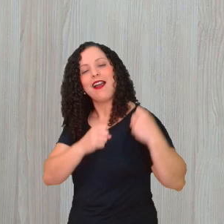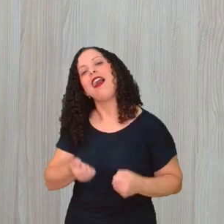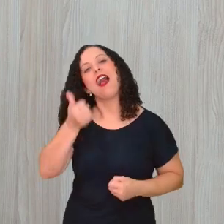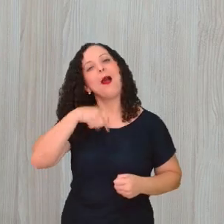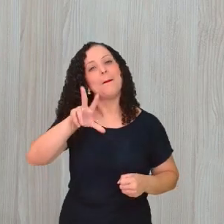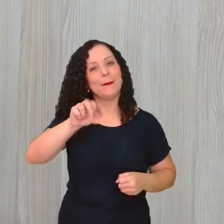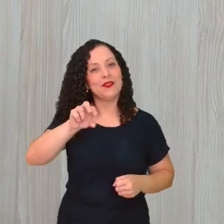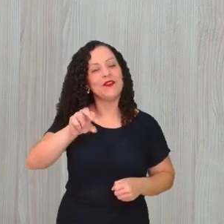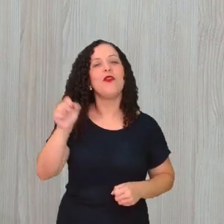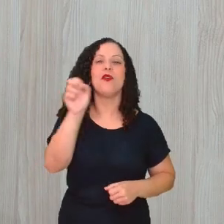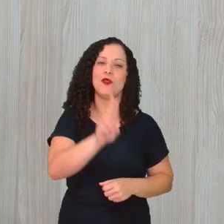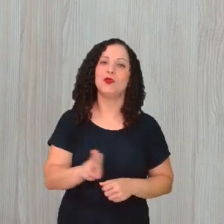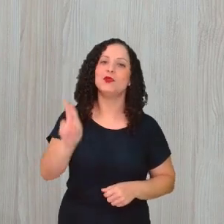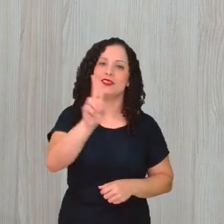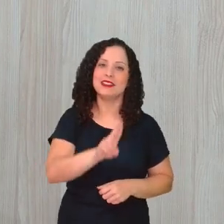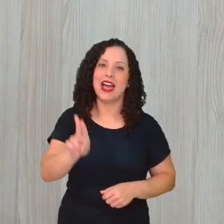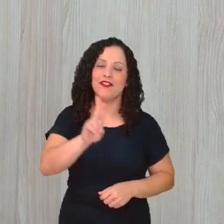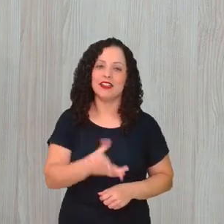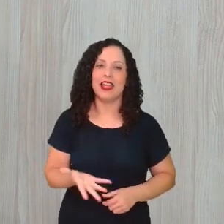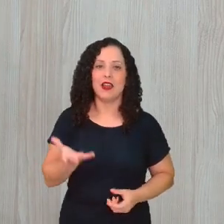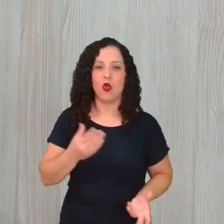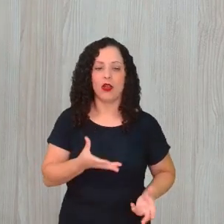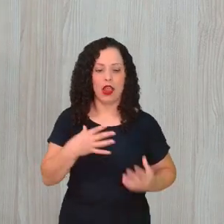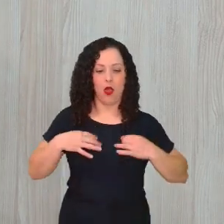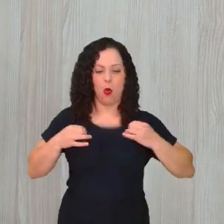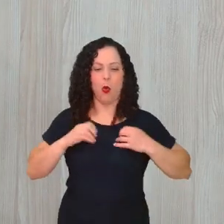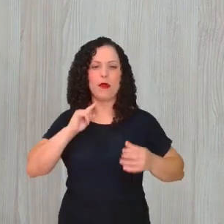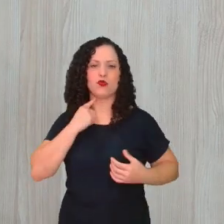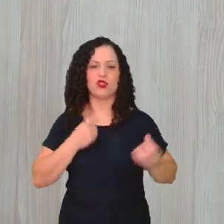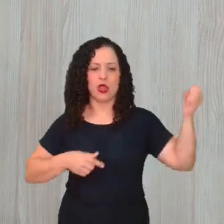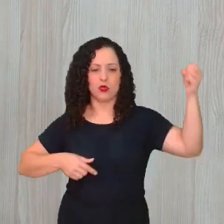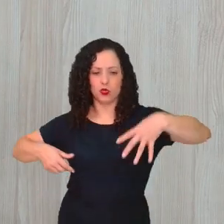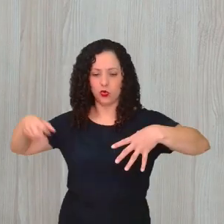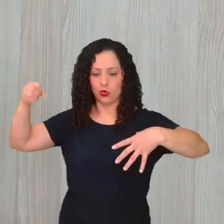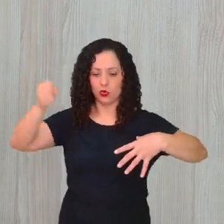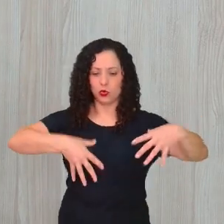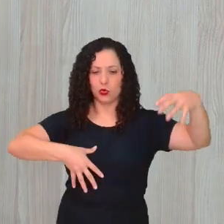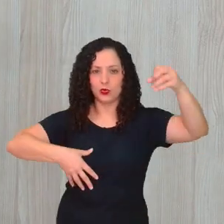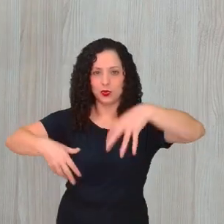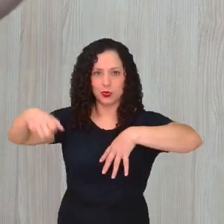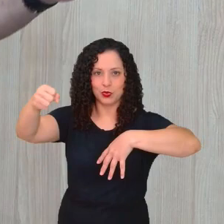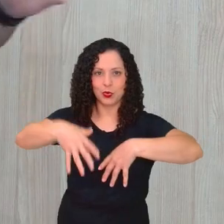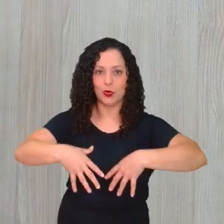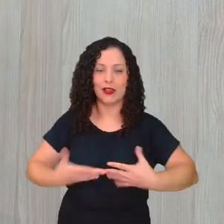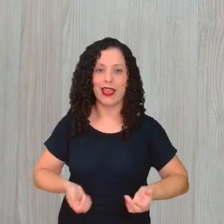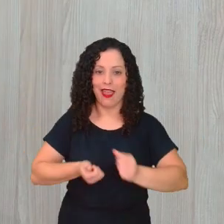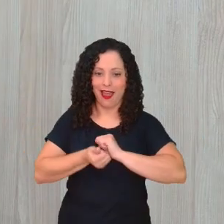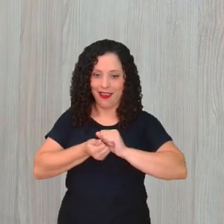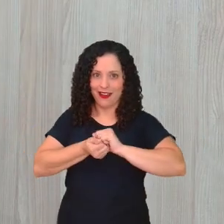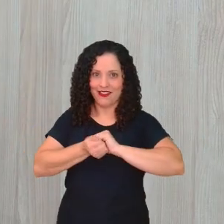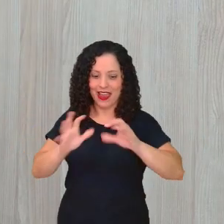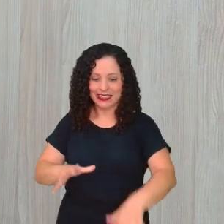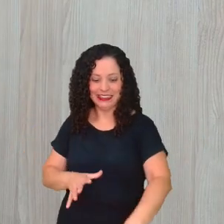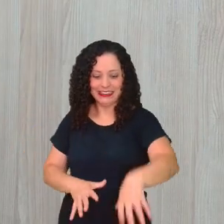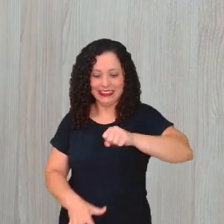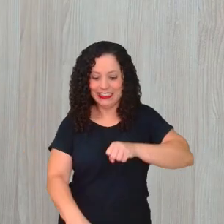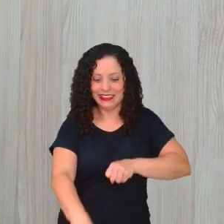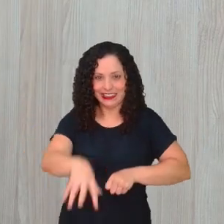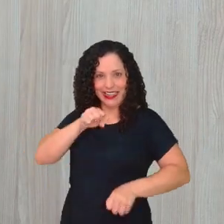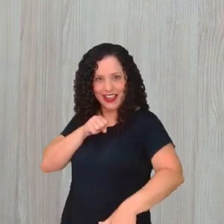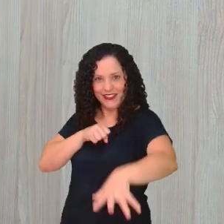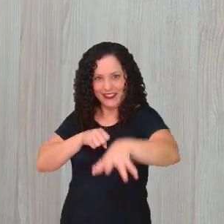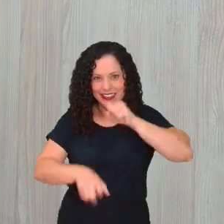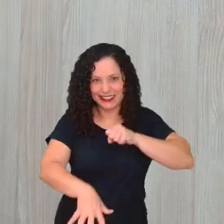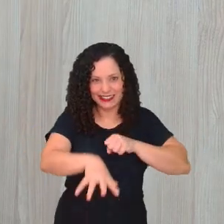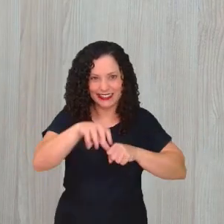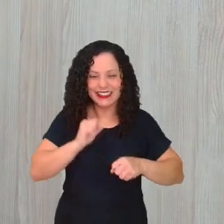para botar ali, juntar a roupa suja e quando era para lavar, pegava, aí tirava ali. Tirava a roupa do